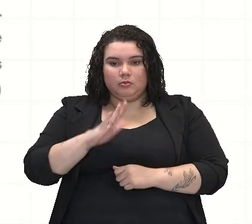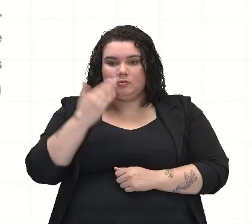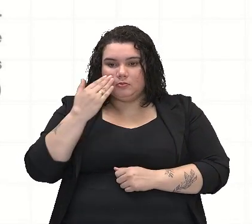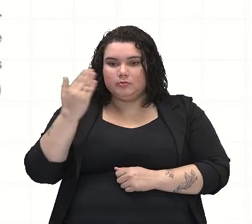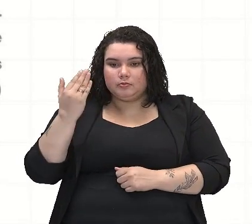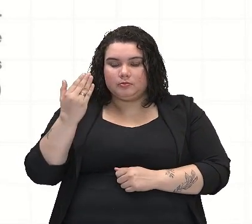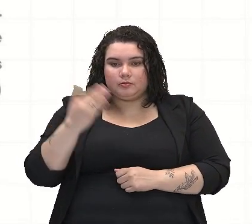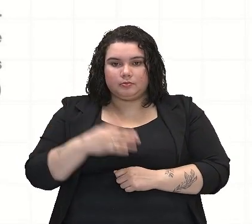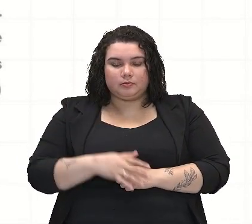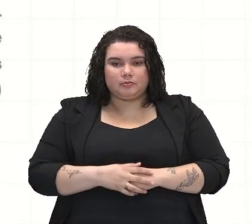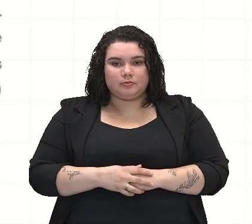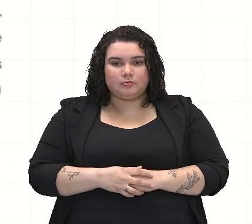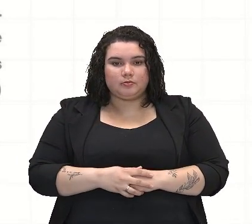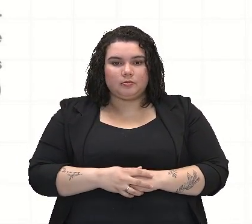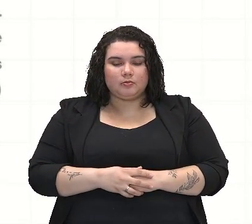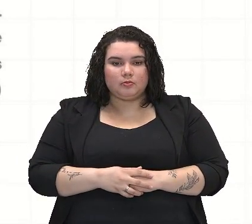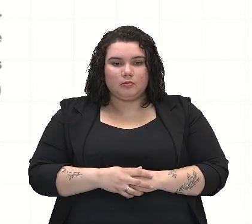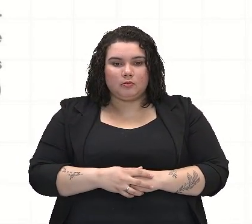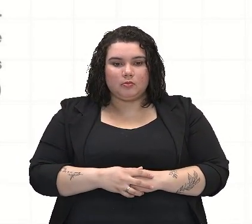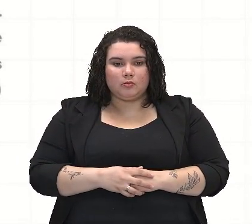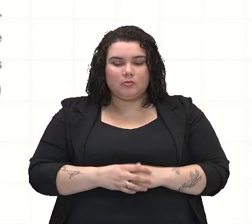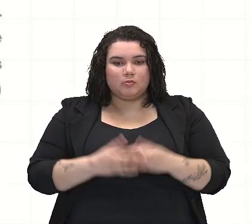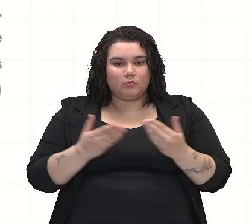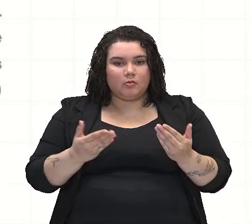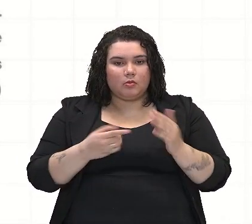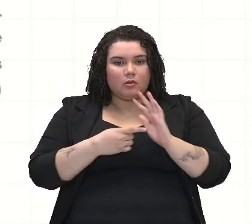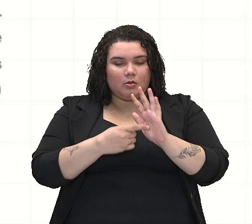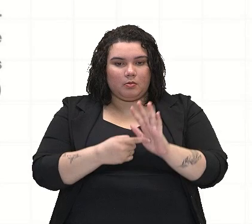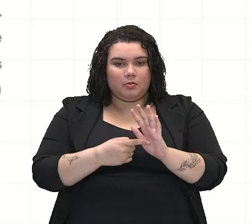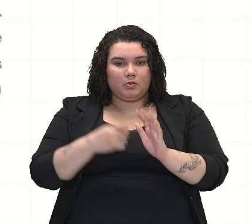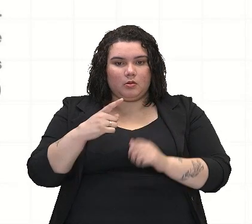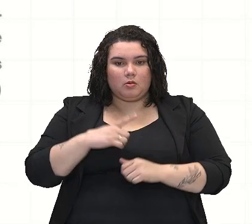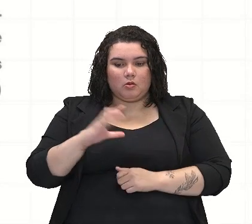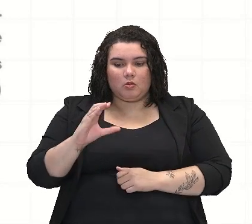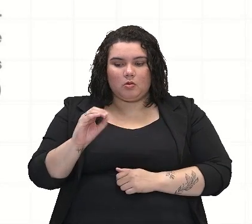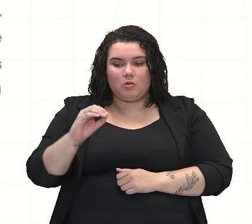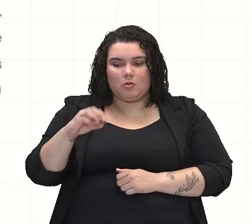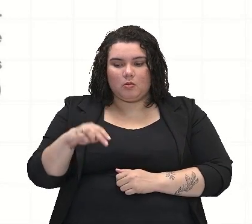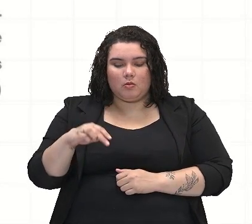aqui? Vamos lá, ó. O compasso, né?